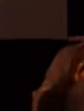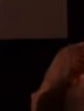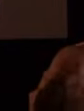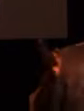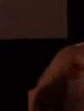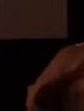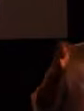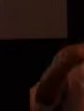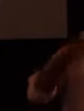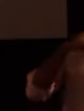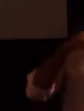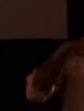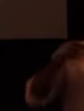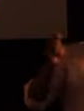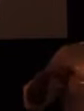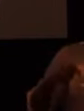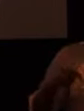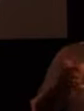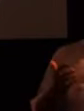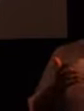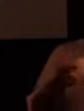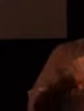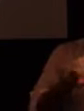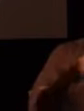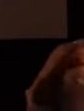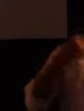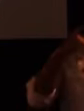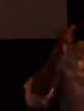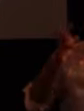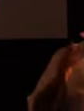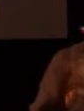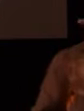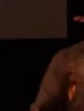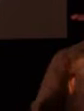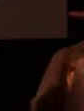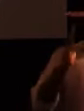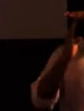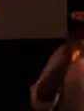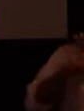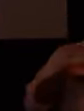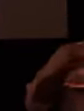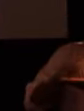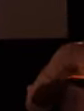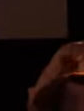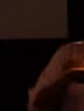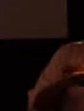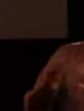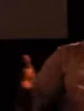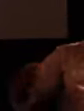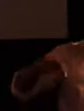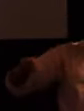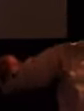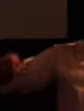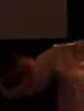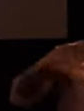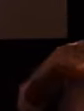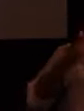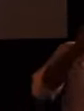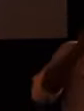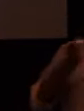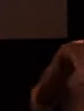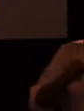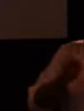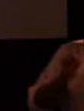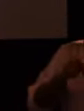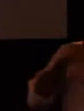vezes, tendo potencial para subir, não tendo restrição para subir, mas ele não sobe porque ele tem o parcelamento que foi feito na hora que gerou